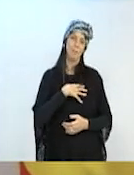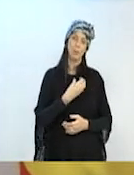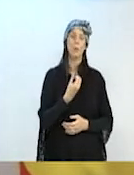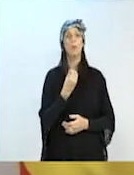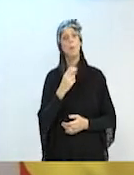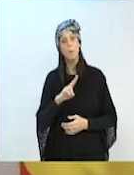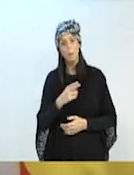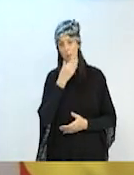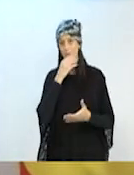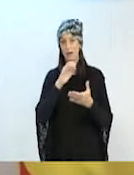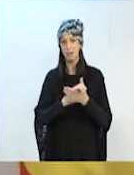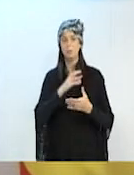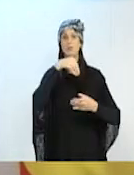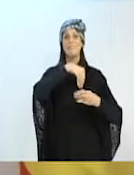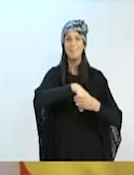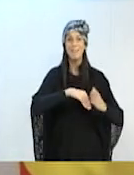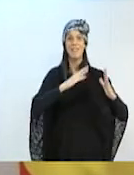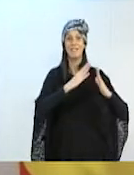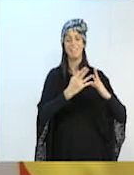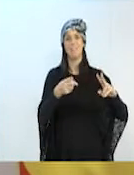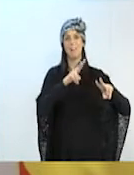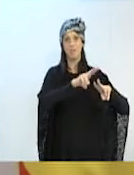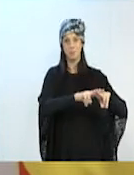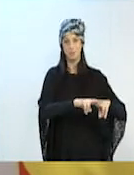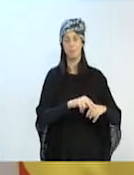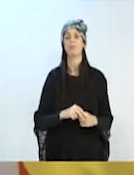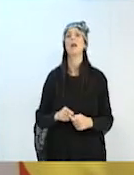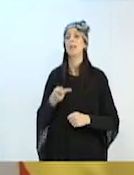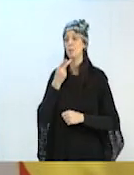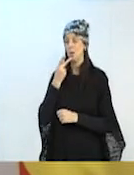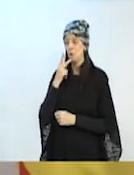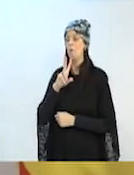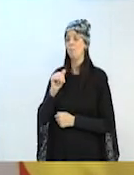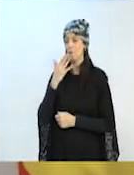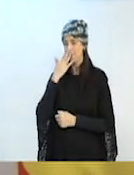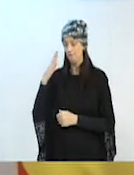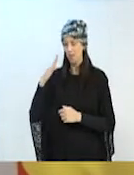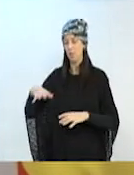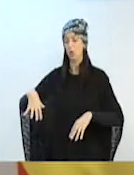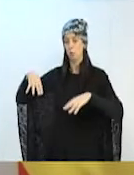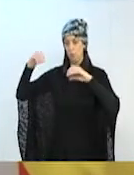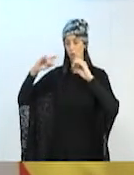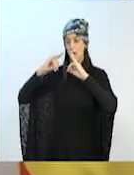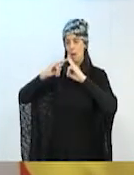que nos garantiram que vão permanecer acampadas em frente ao fórum.